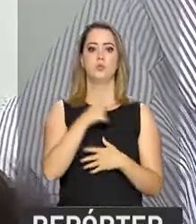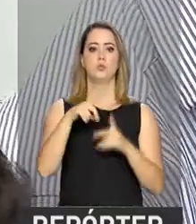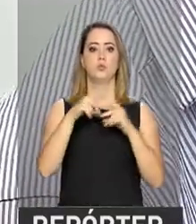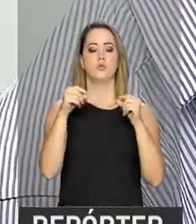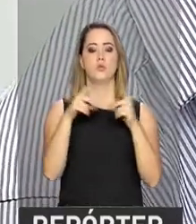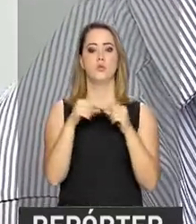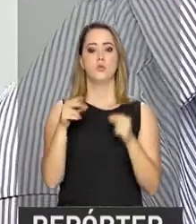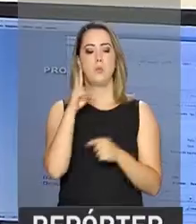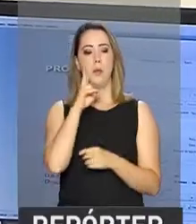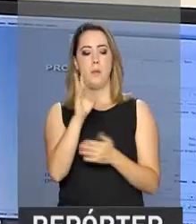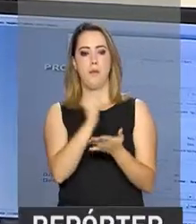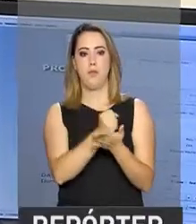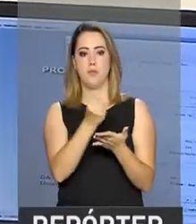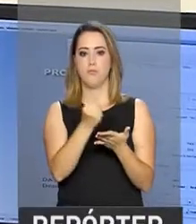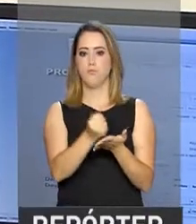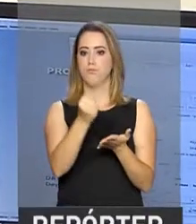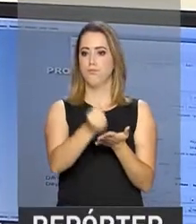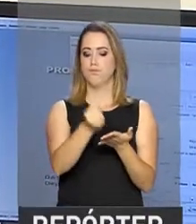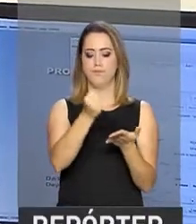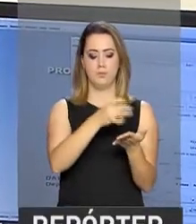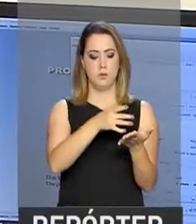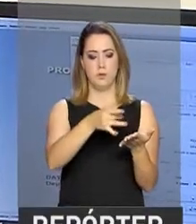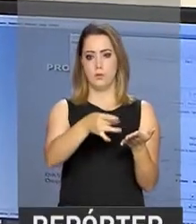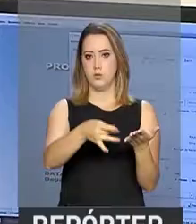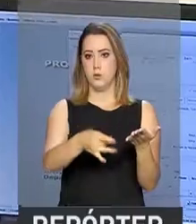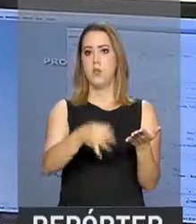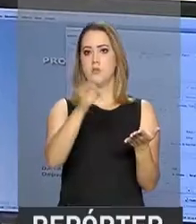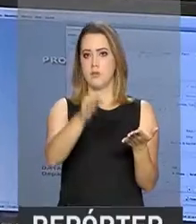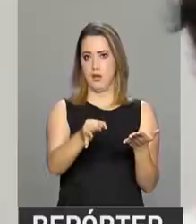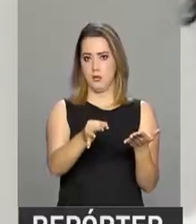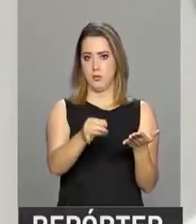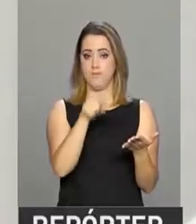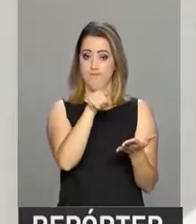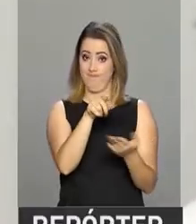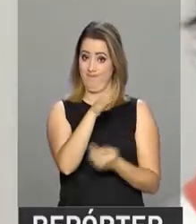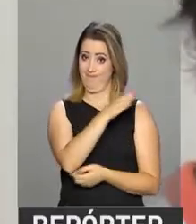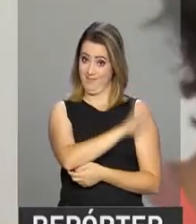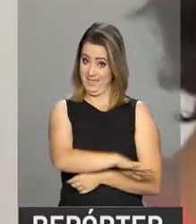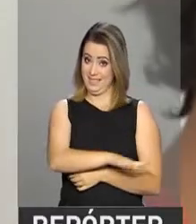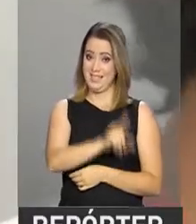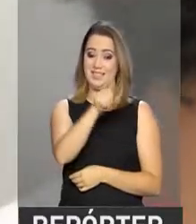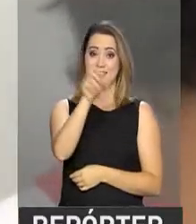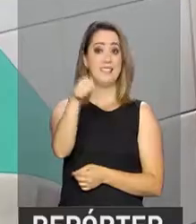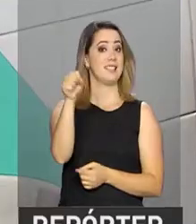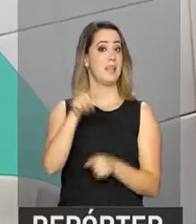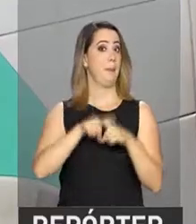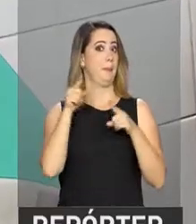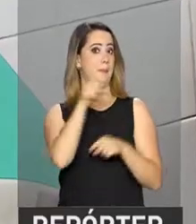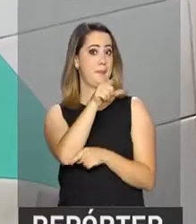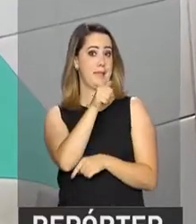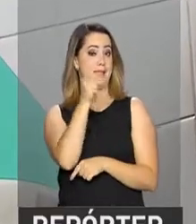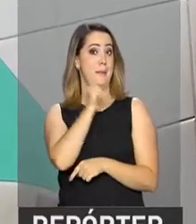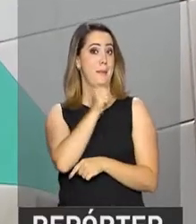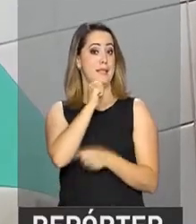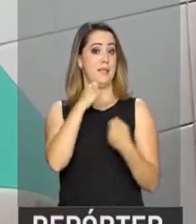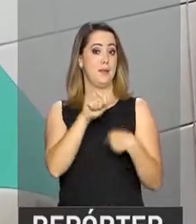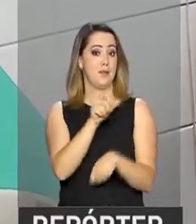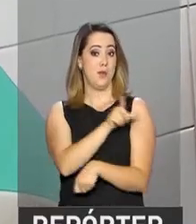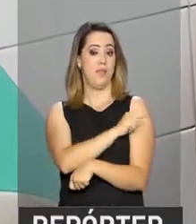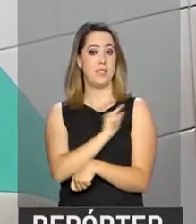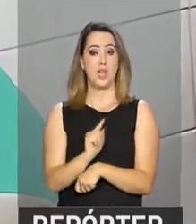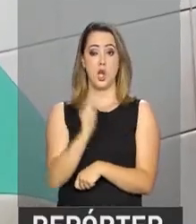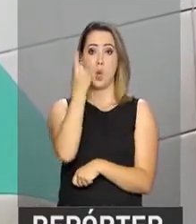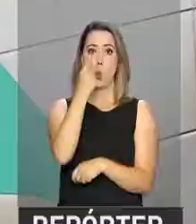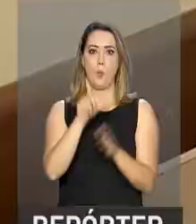brasília para verificar se as crianças estavam com a vacinação atualizada da via estava em dia já isabel precisou tomar uma